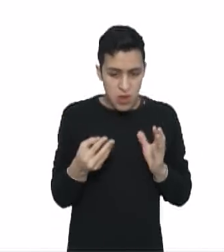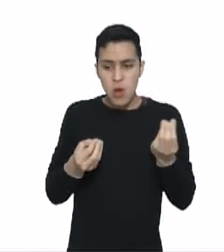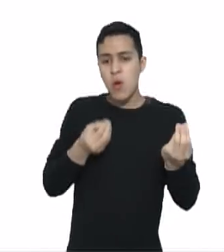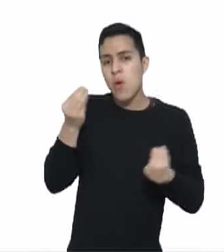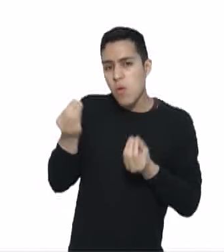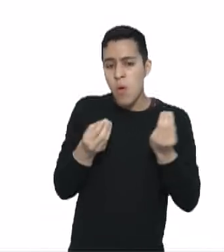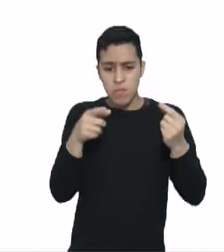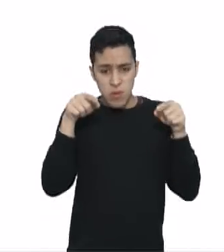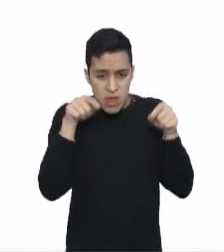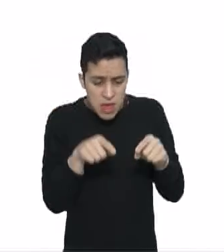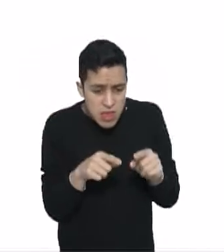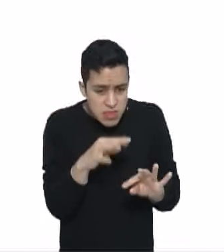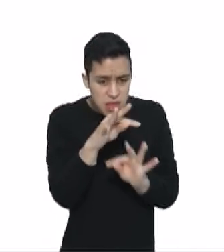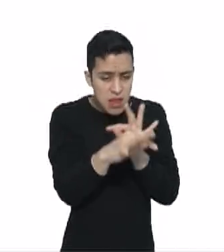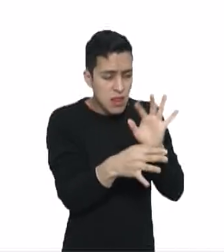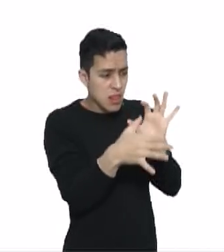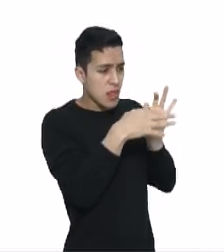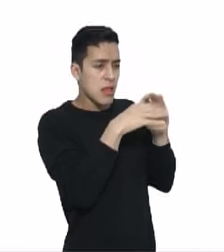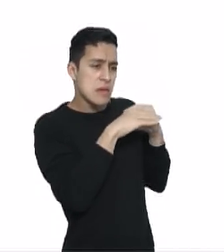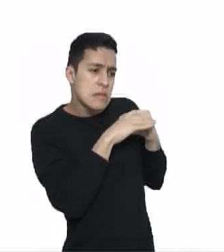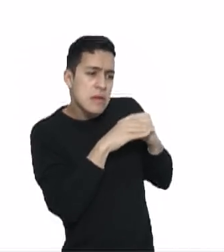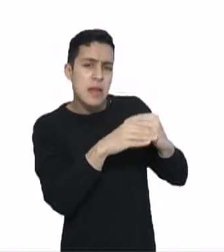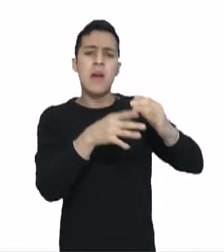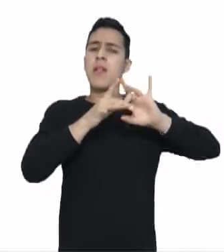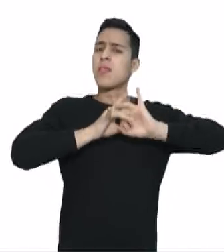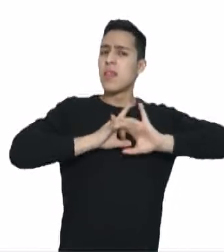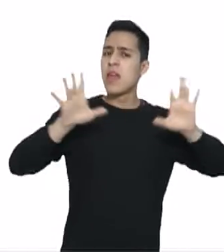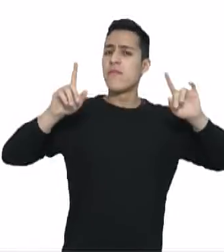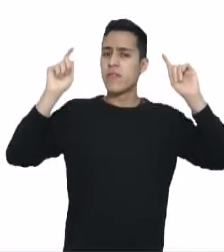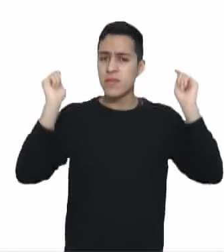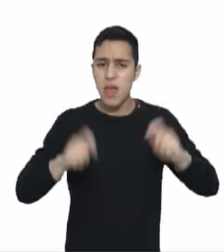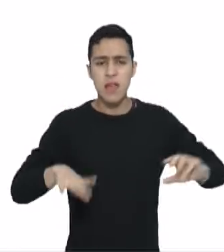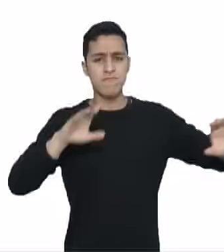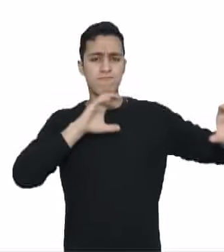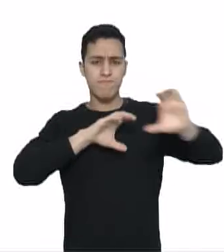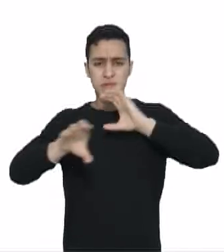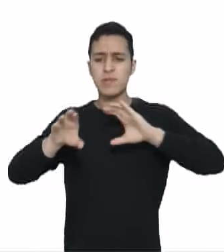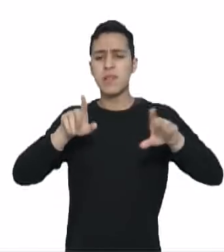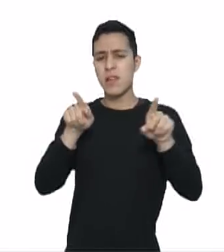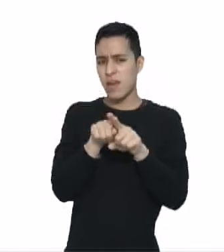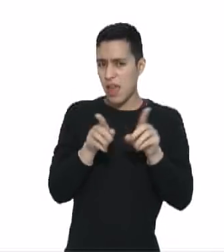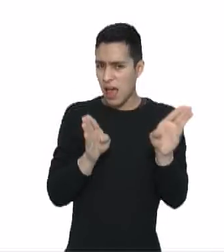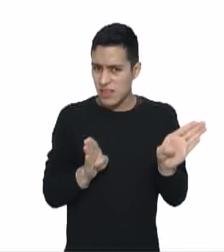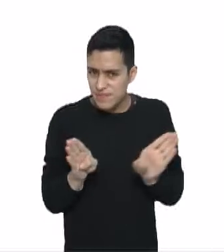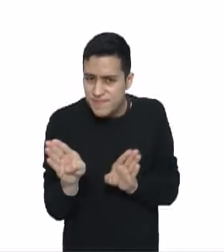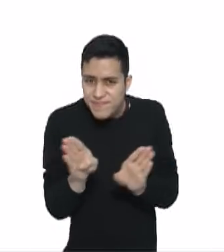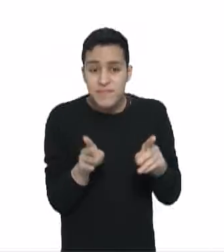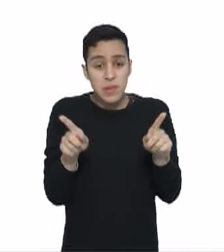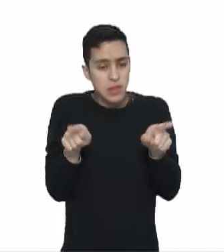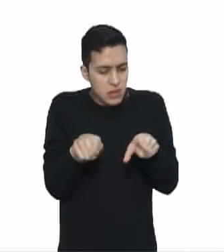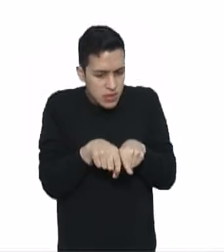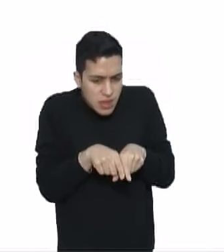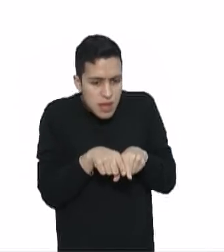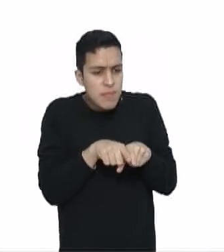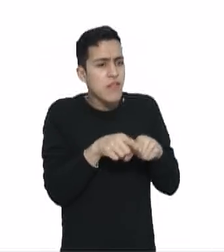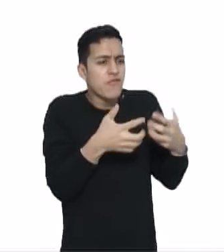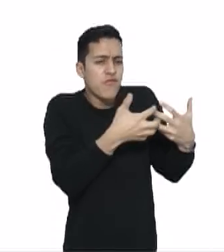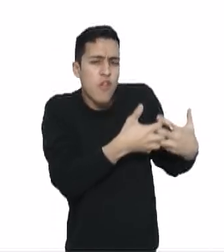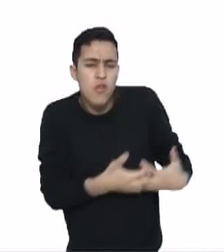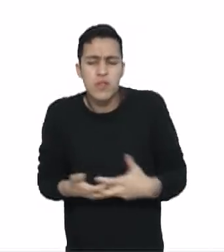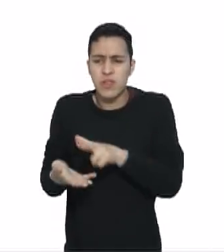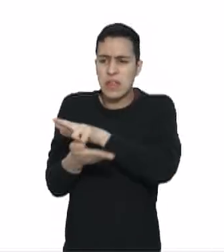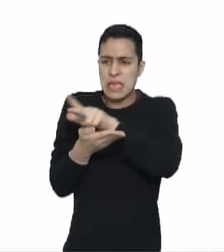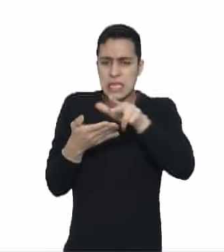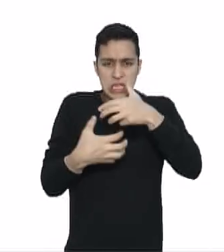a padrões tecnológicos abertos que permitam a comunicação, a acessibilidade e a interoperabilidade